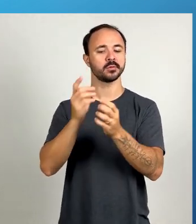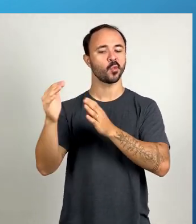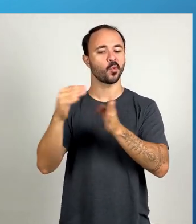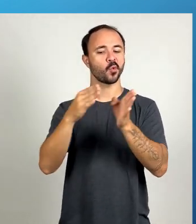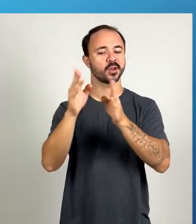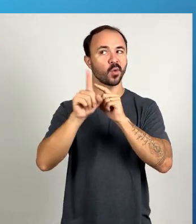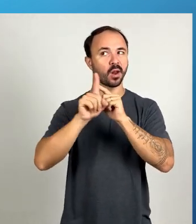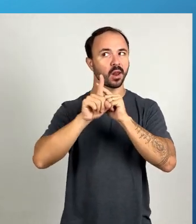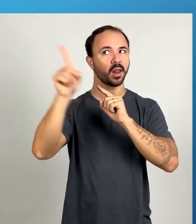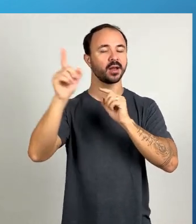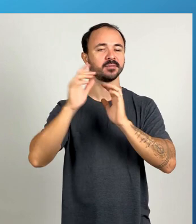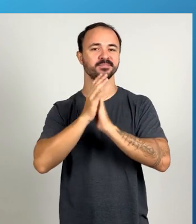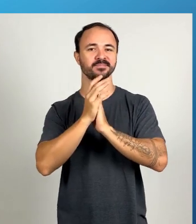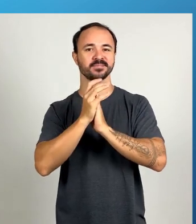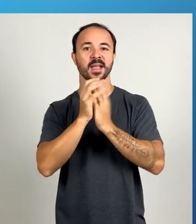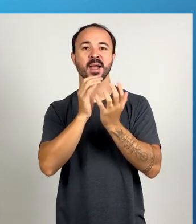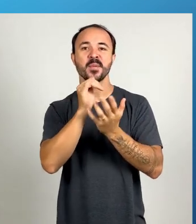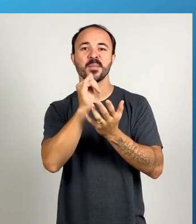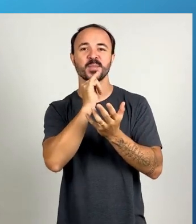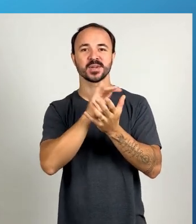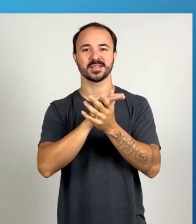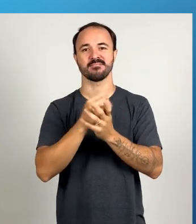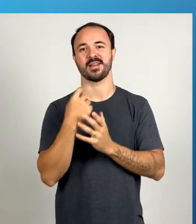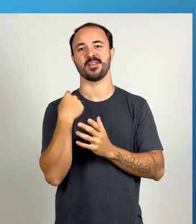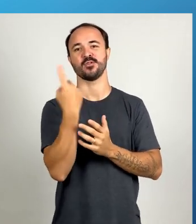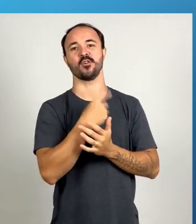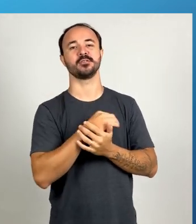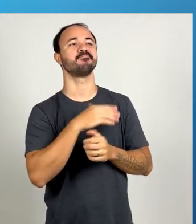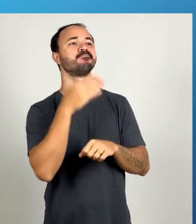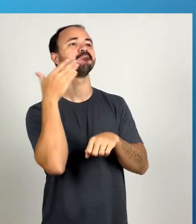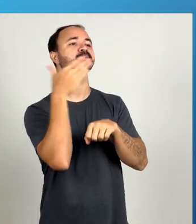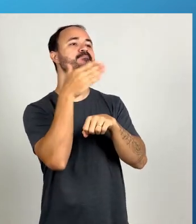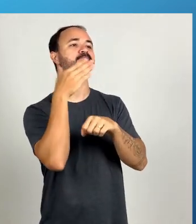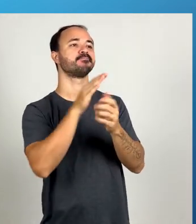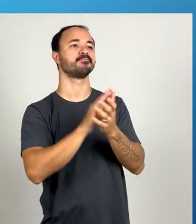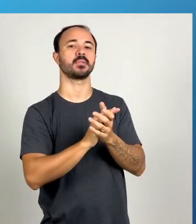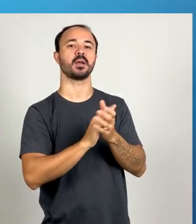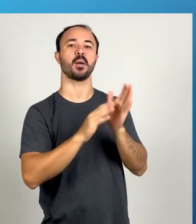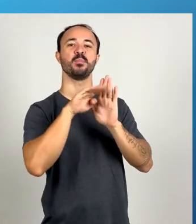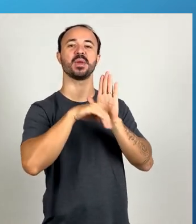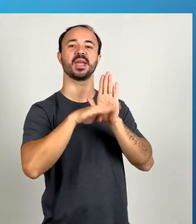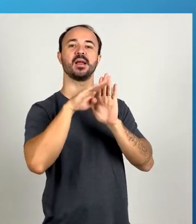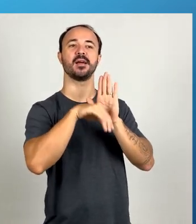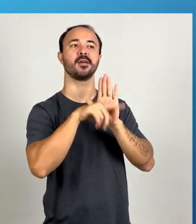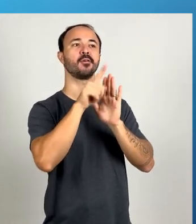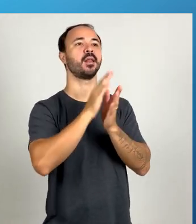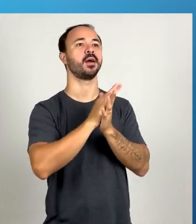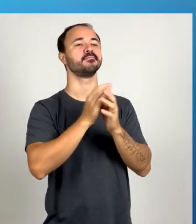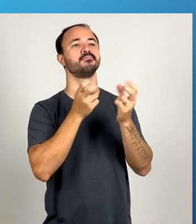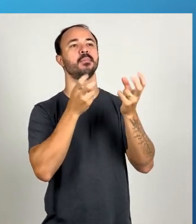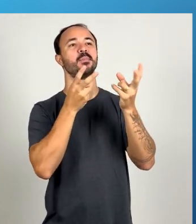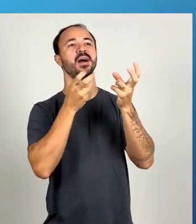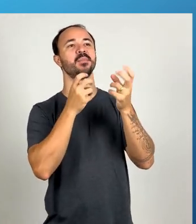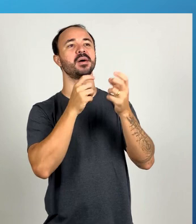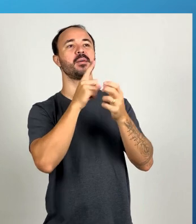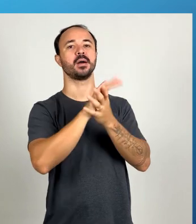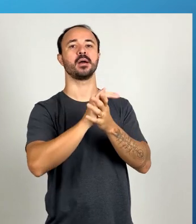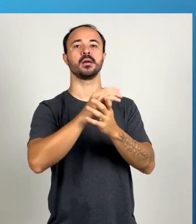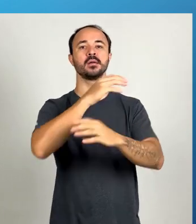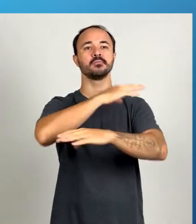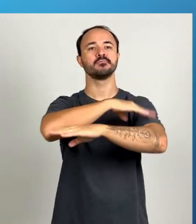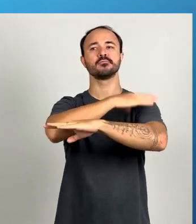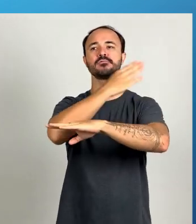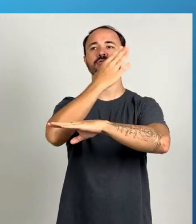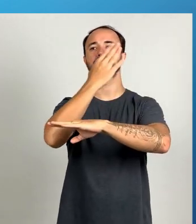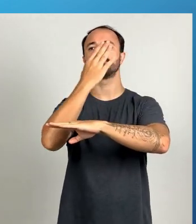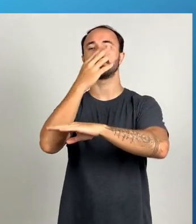na beira-rio, fim de tarde, todo mundo vai para assistir o pôr do sol. O sol se põe ali no